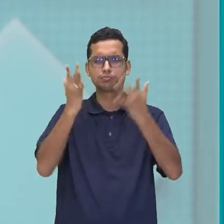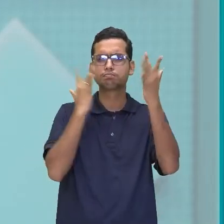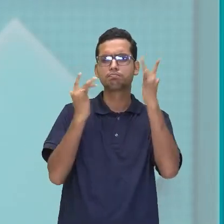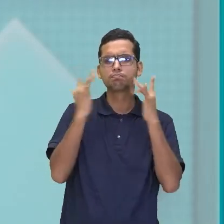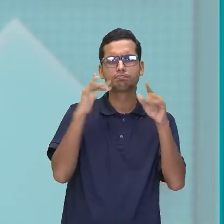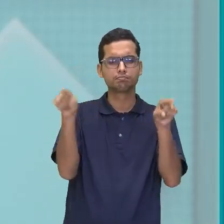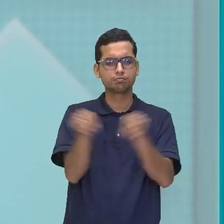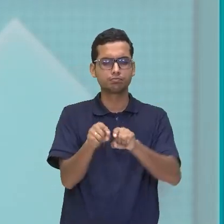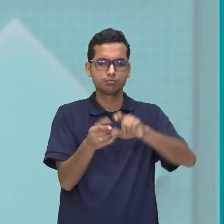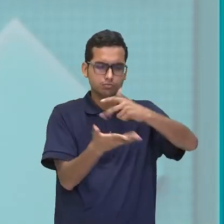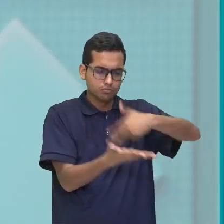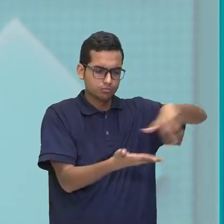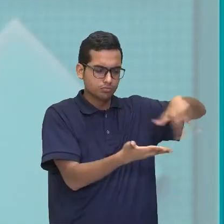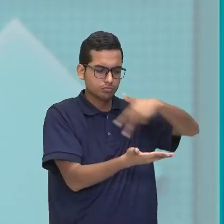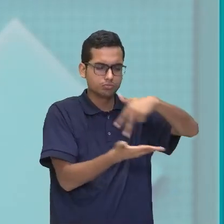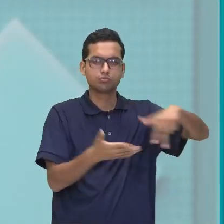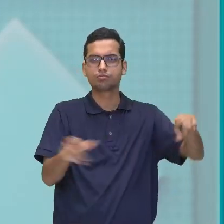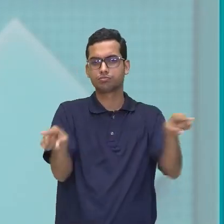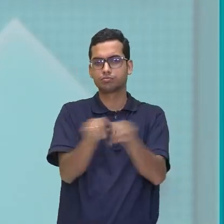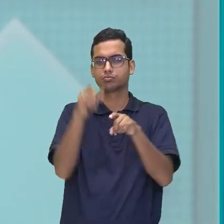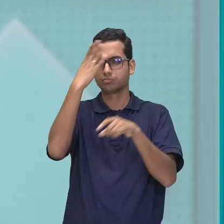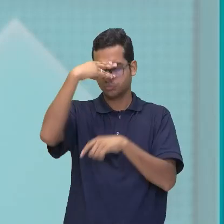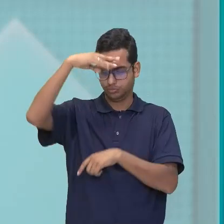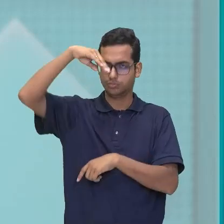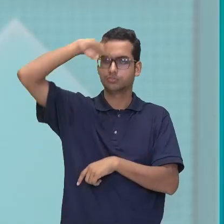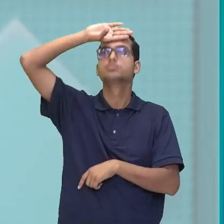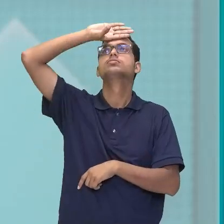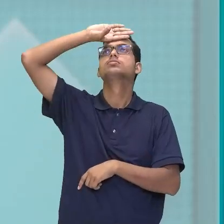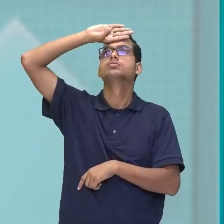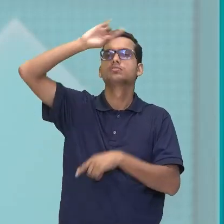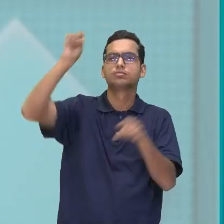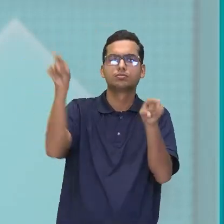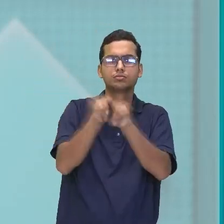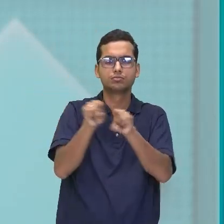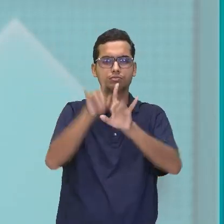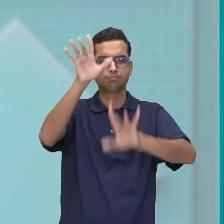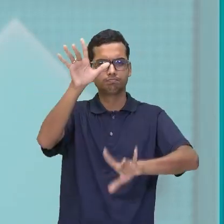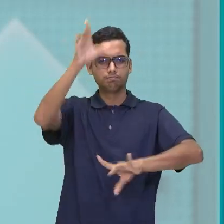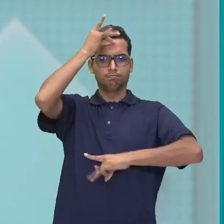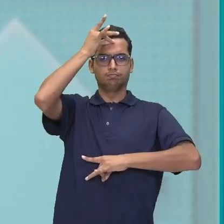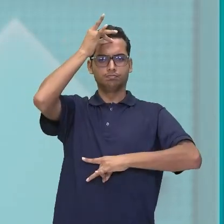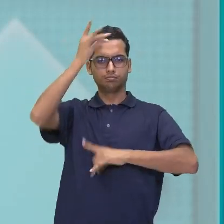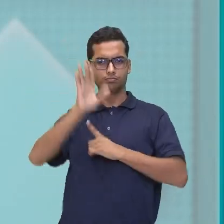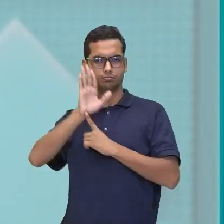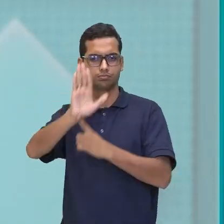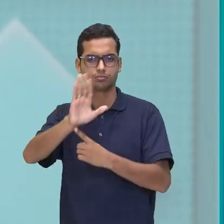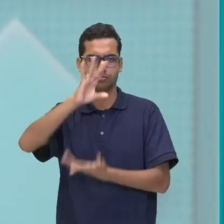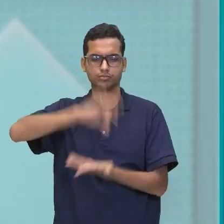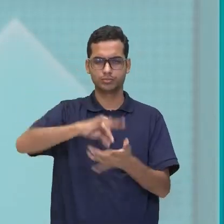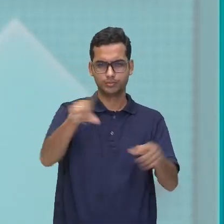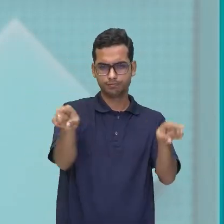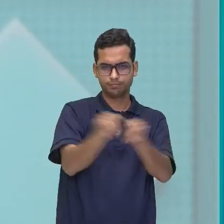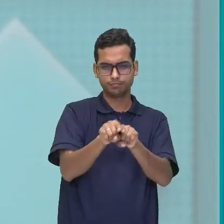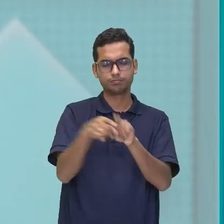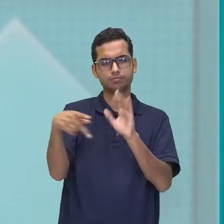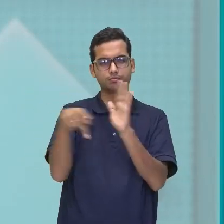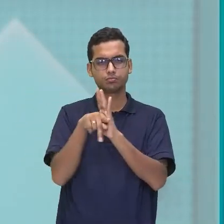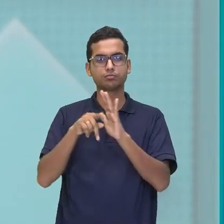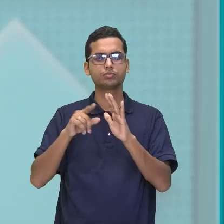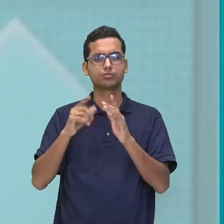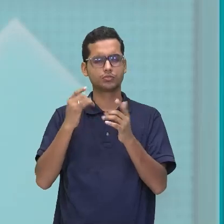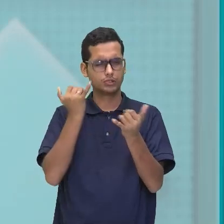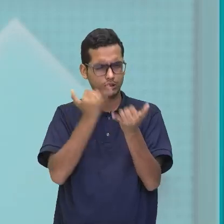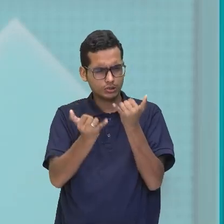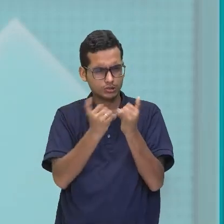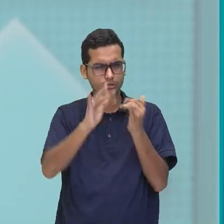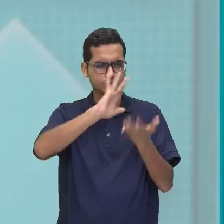dança, certo? A dramaticidade, a performance, assim como nós vimos lá no balé clássico também. Como eu falei para